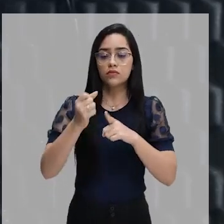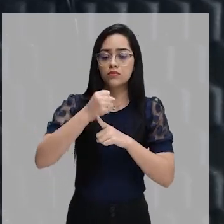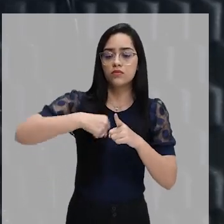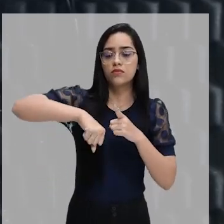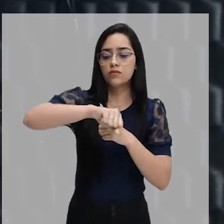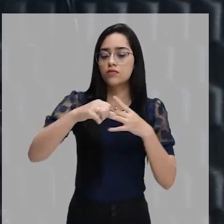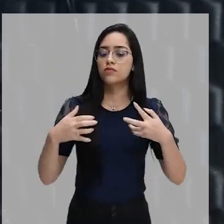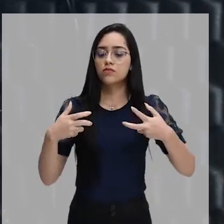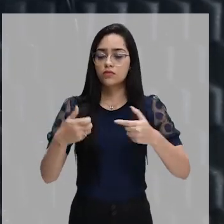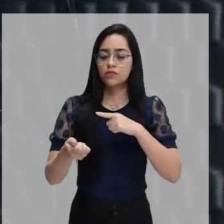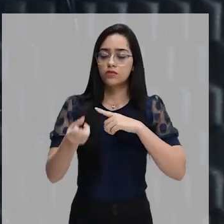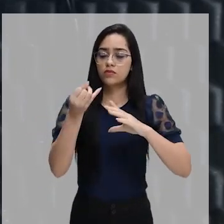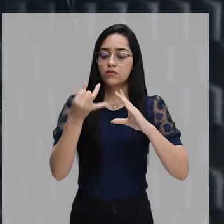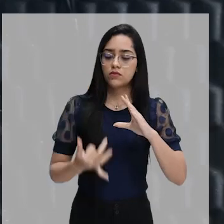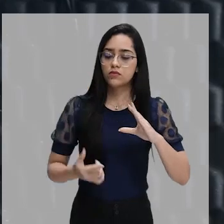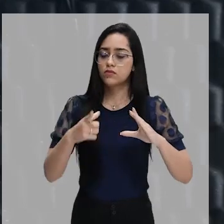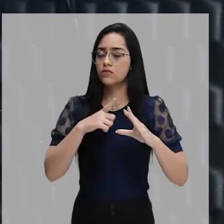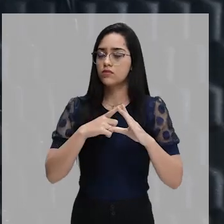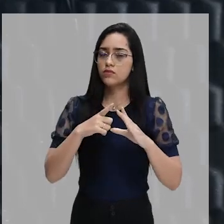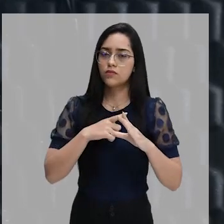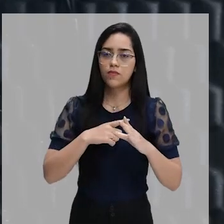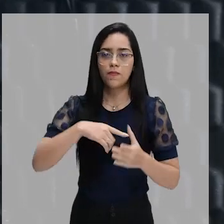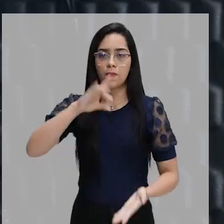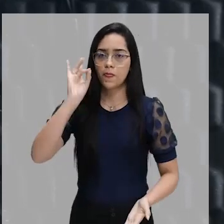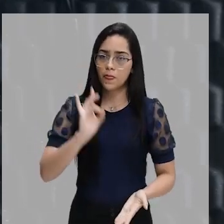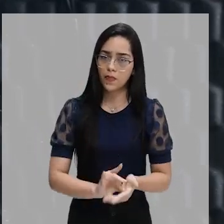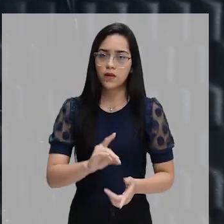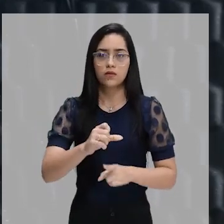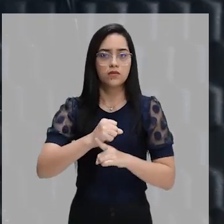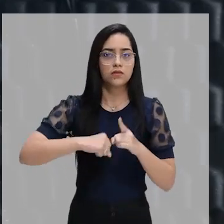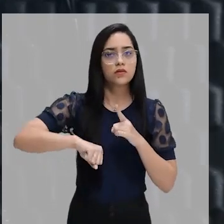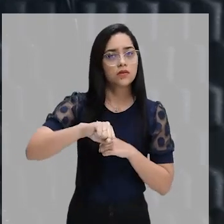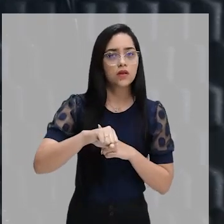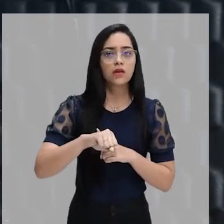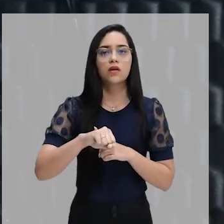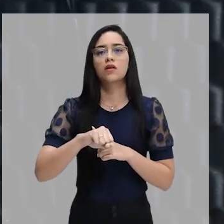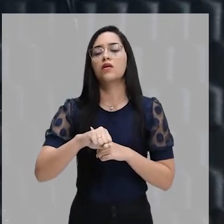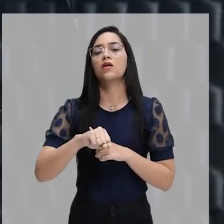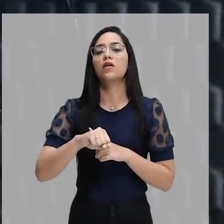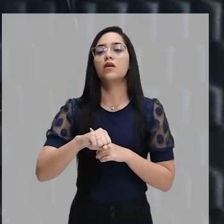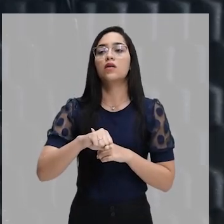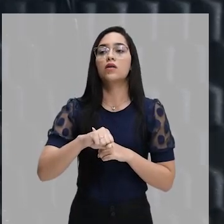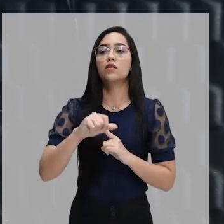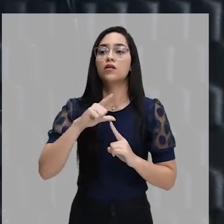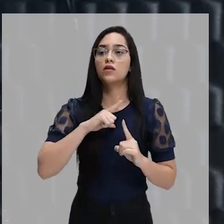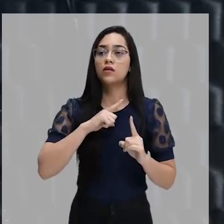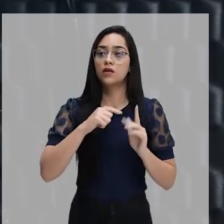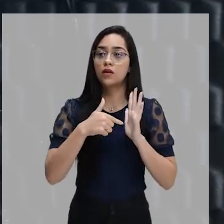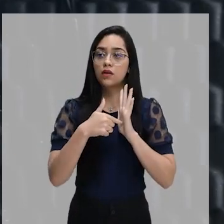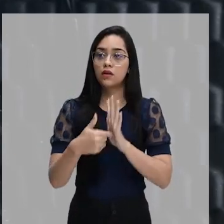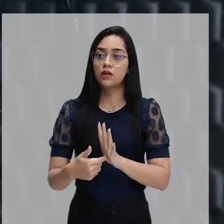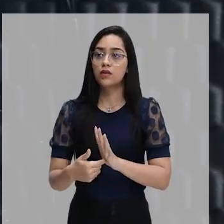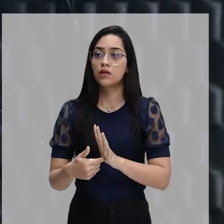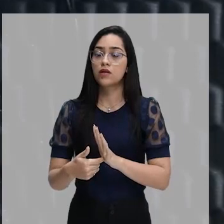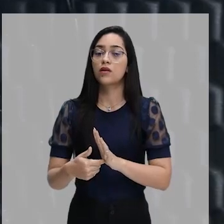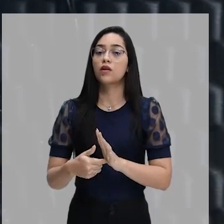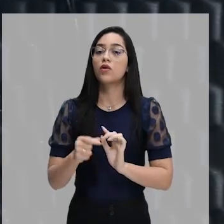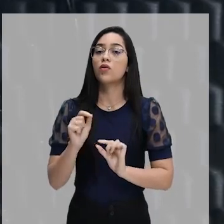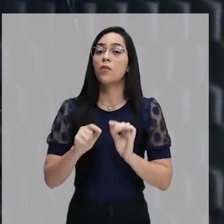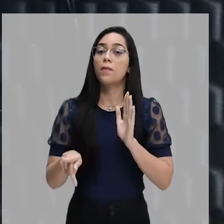Então, aquelas características mais reais da sociedade vão ser apresentadas nas